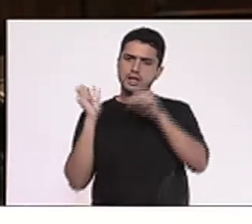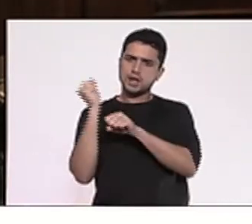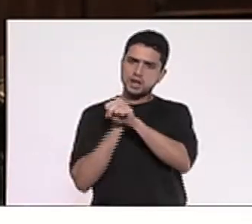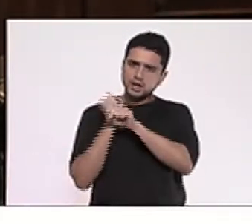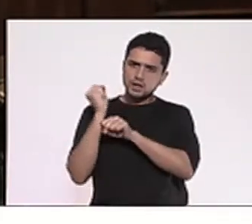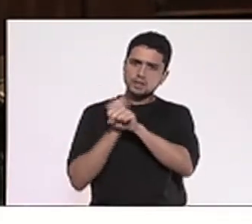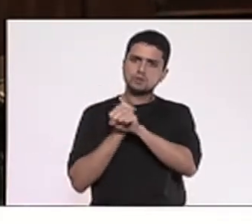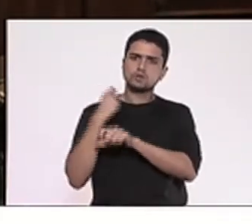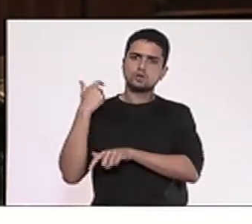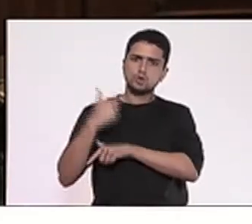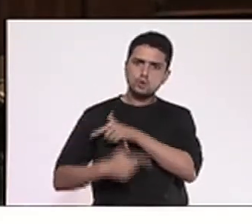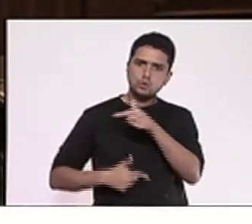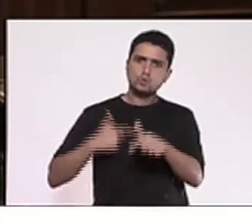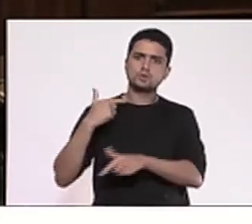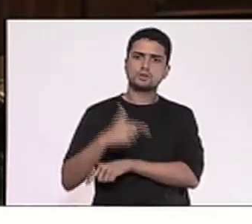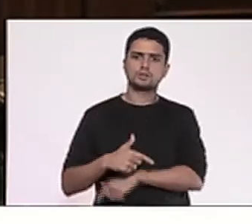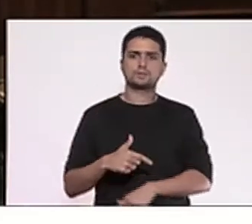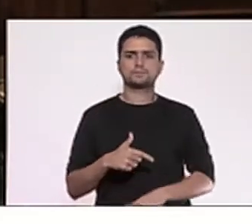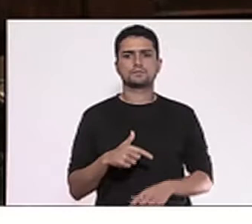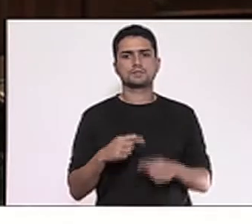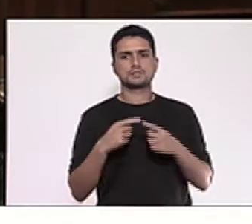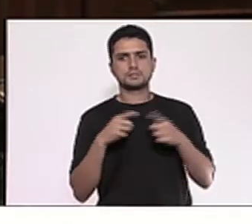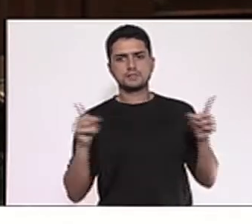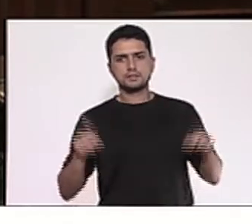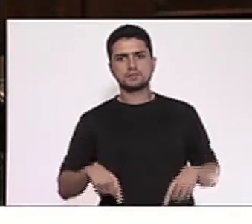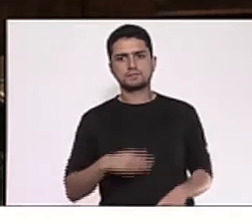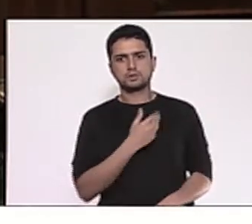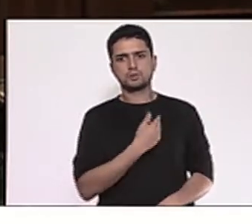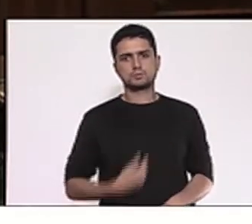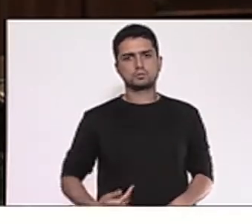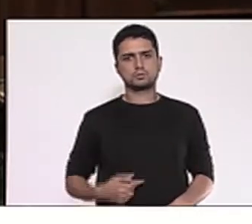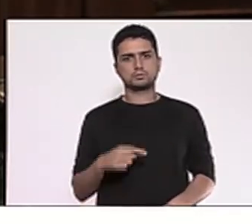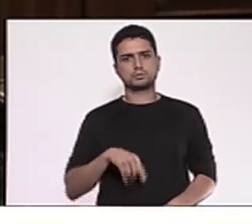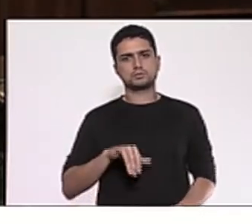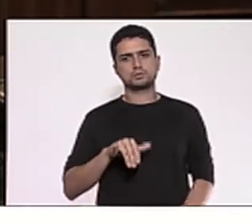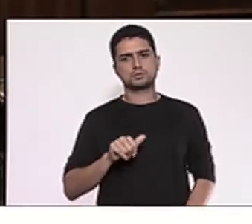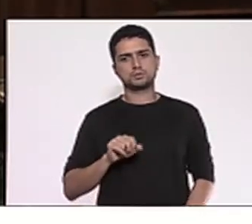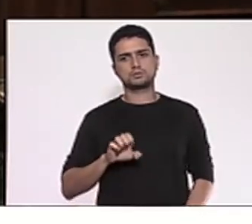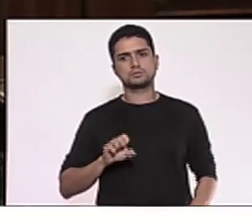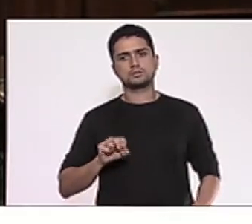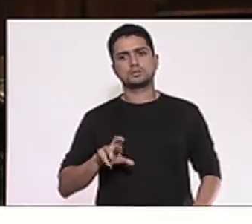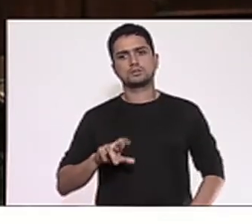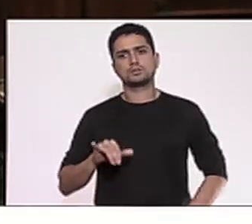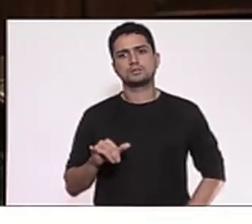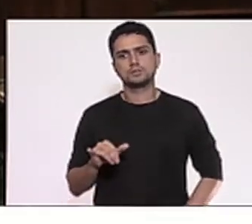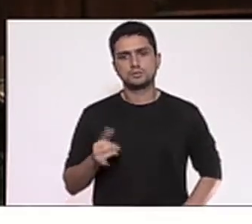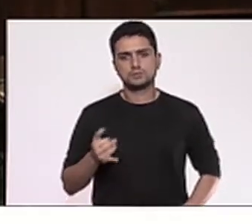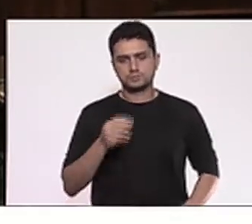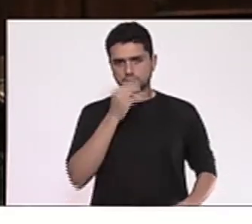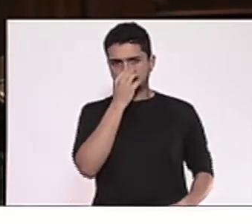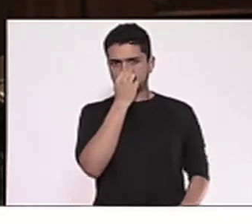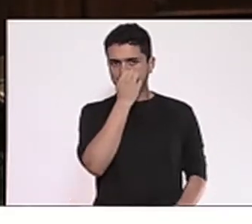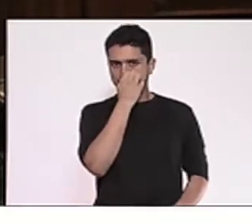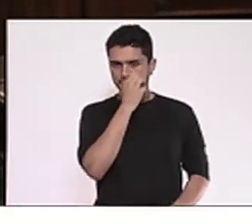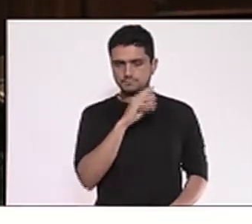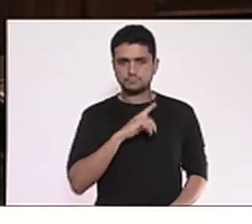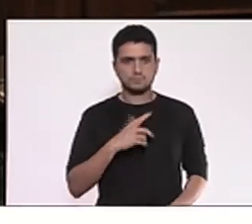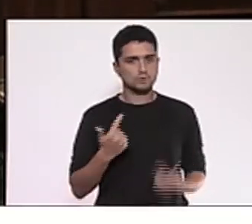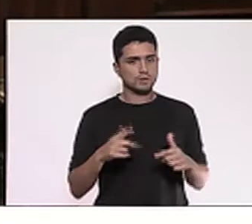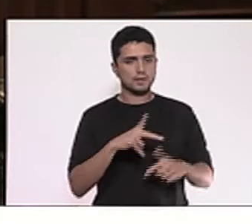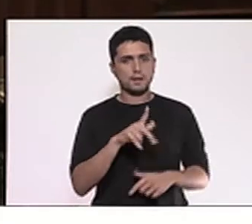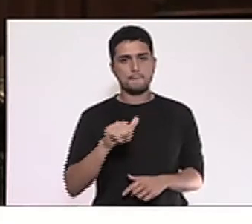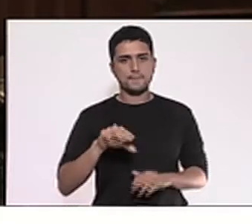dos servidores da Secretaria de Estado de Saúde e do IASERJ, lutando por um plano de cargos, e não ter esse plano de cargos, entre